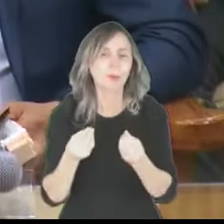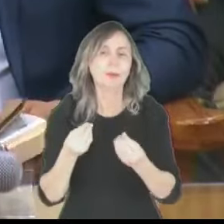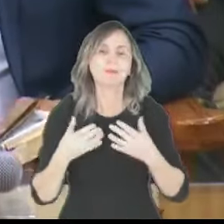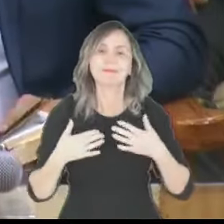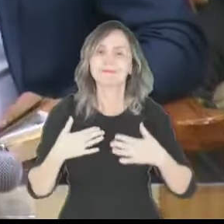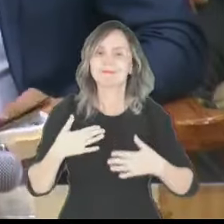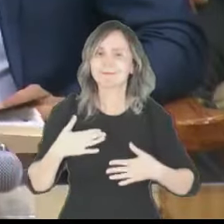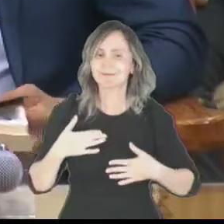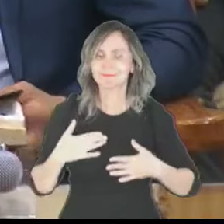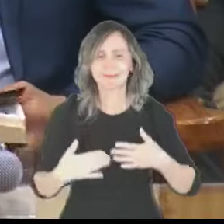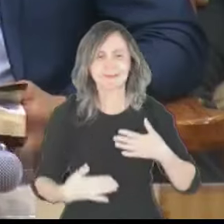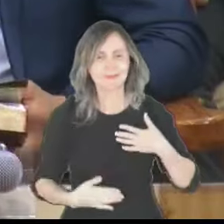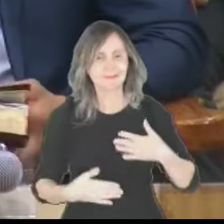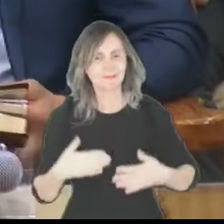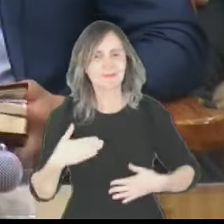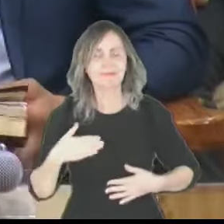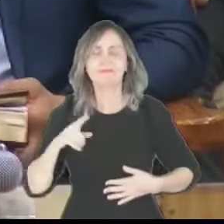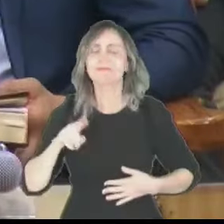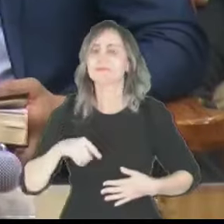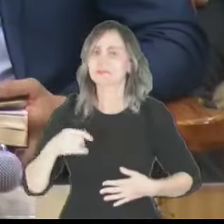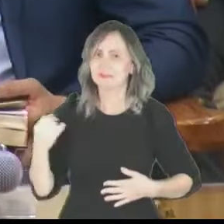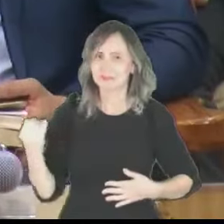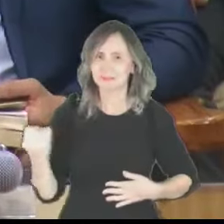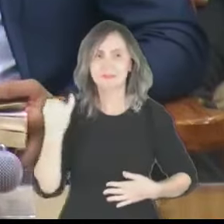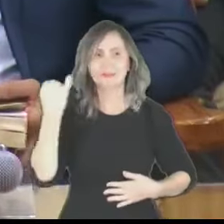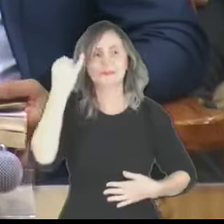o corpo é tão importante que Ele